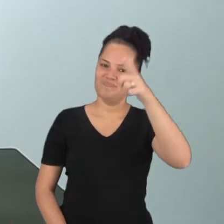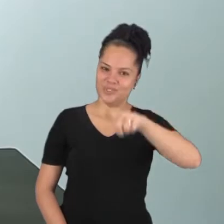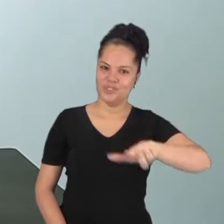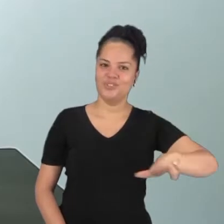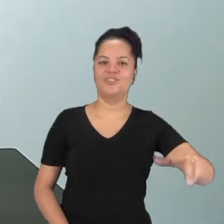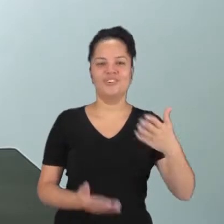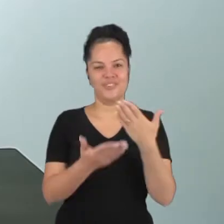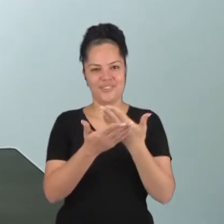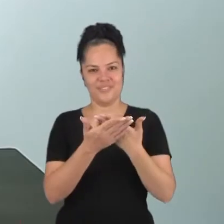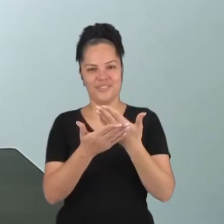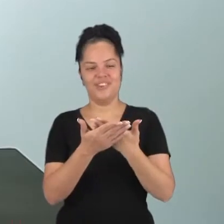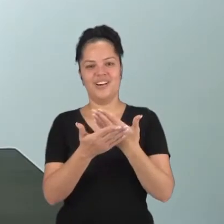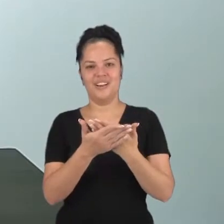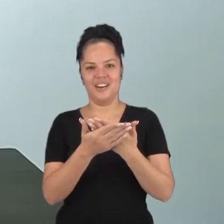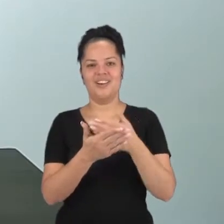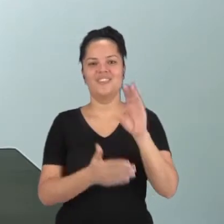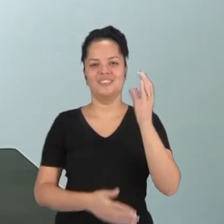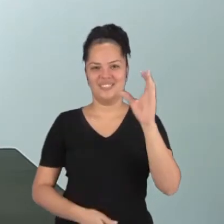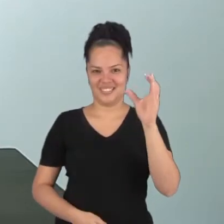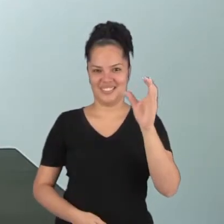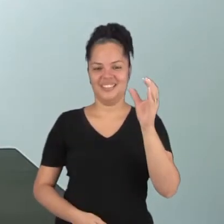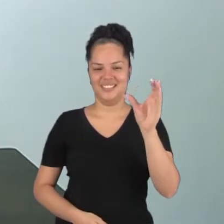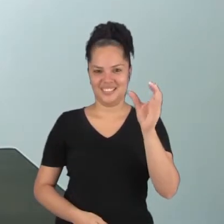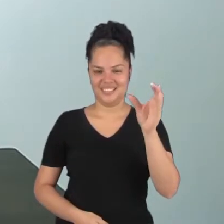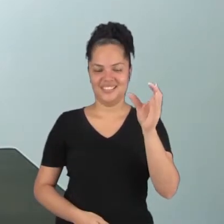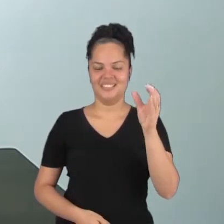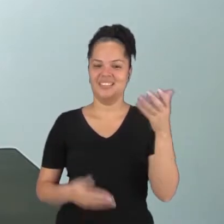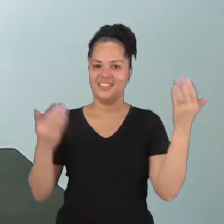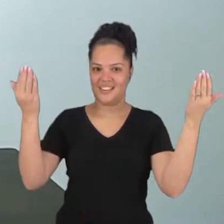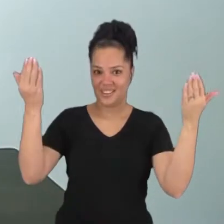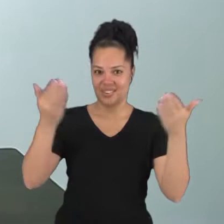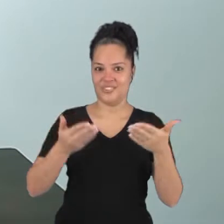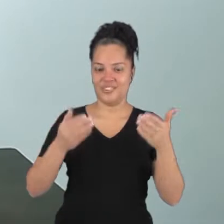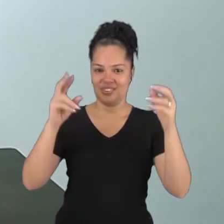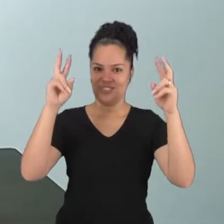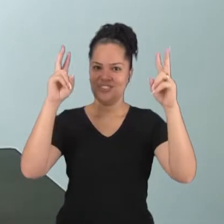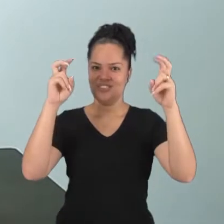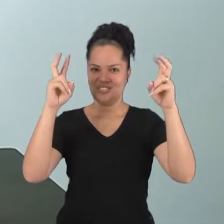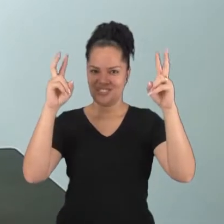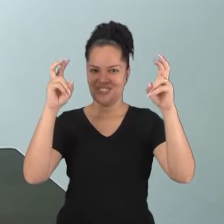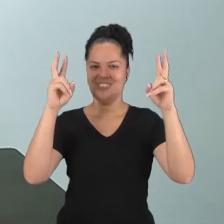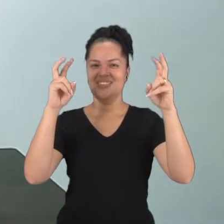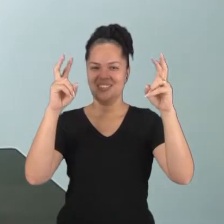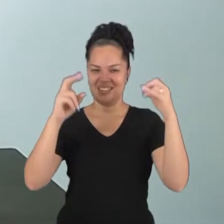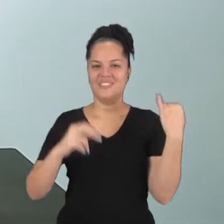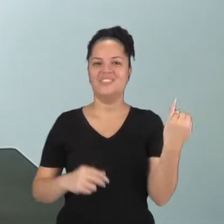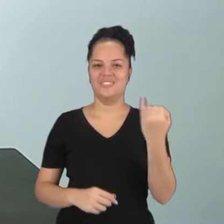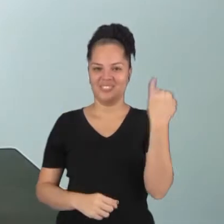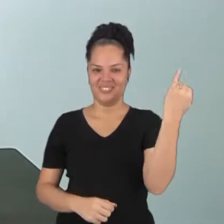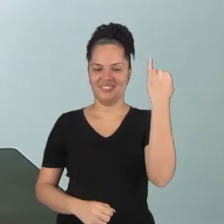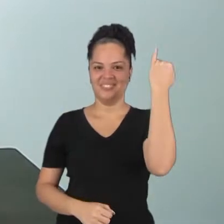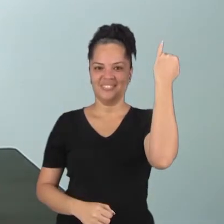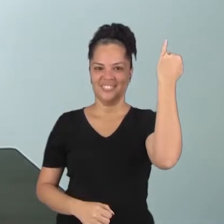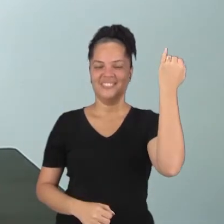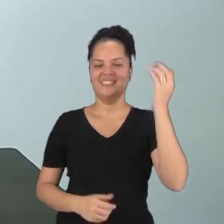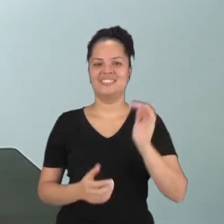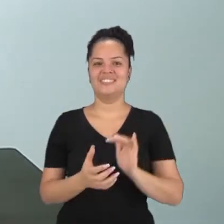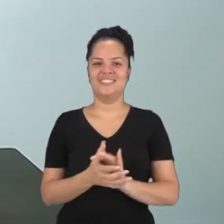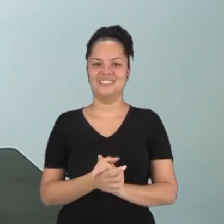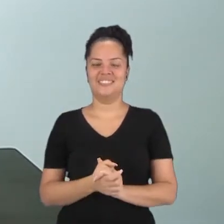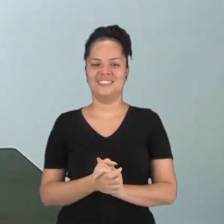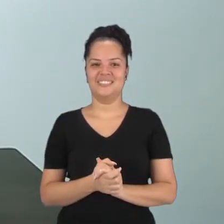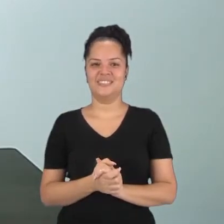dar aula de ciências. E hoje vamos falar de um tema muito importante,